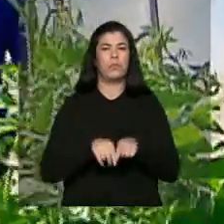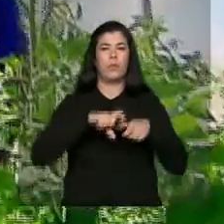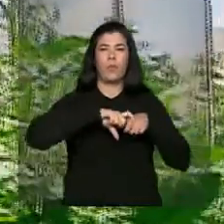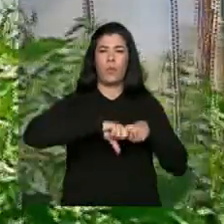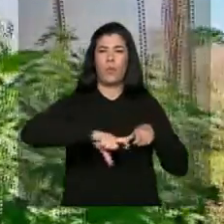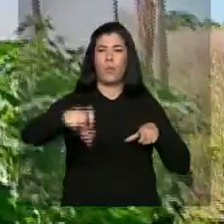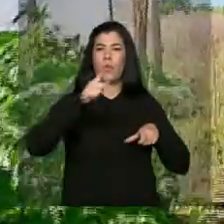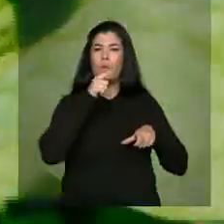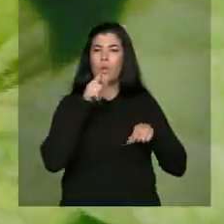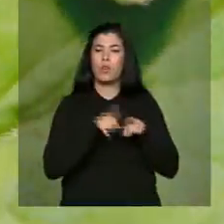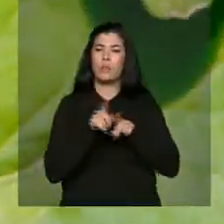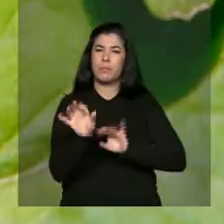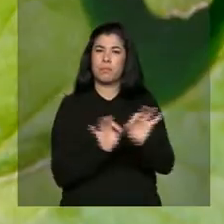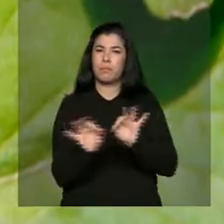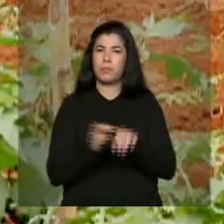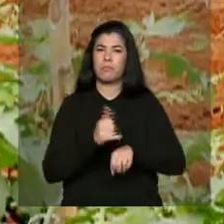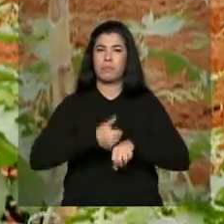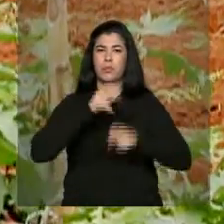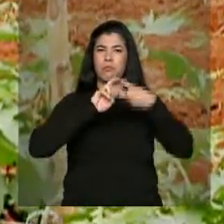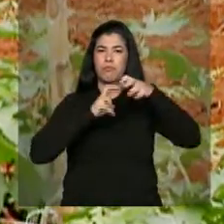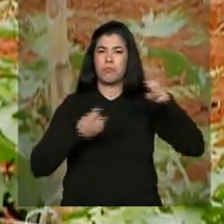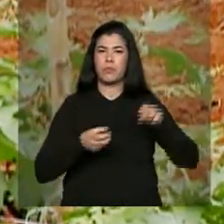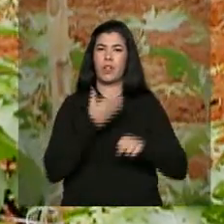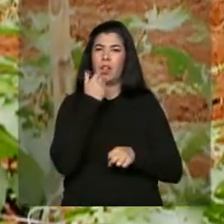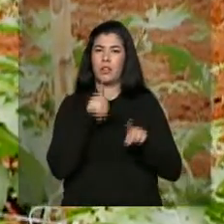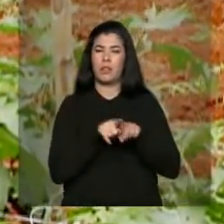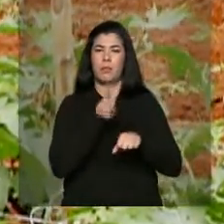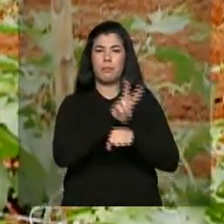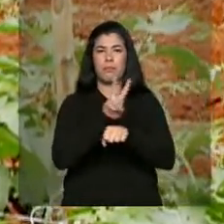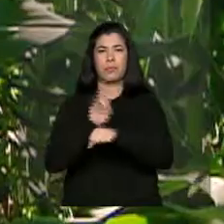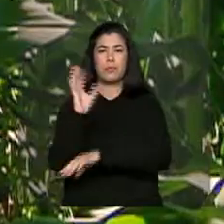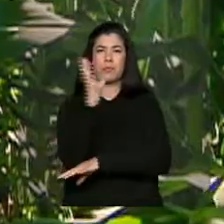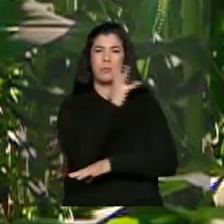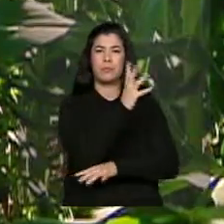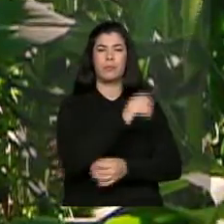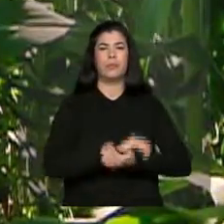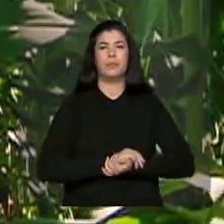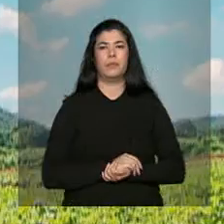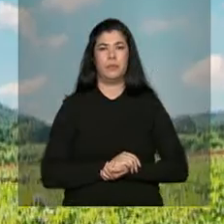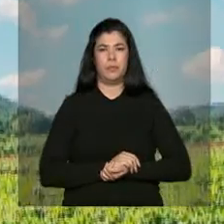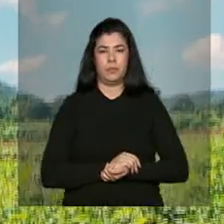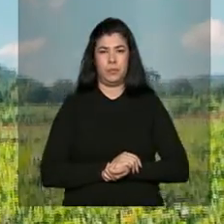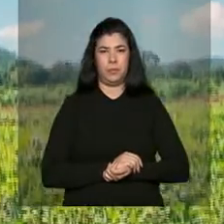além de projetos de melhoria genética e ações de preservação ambiental.